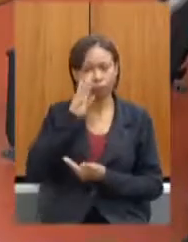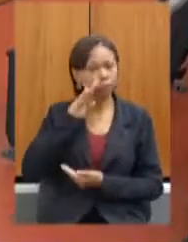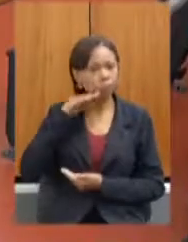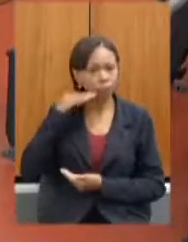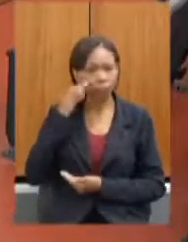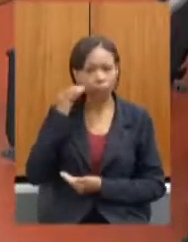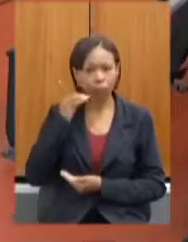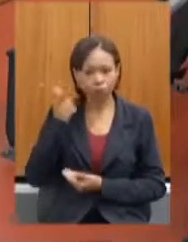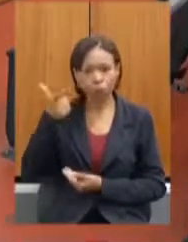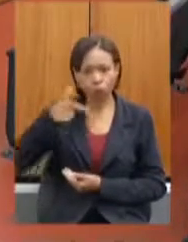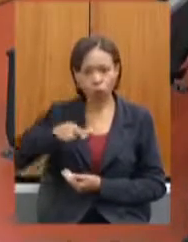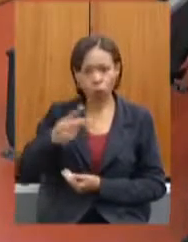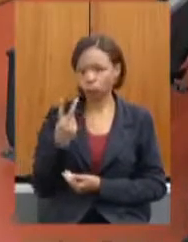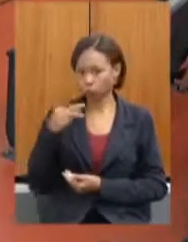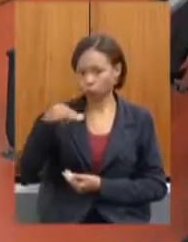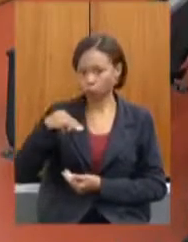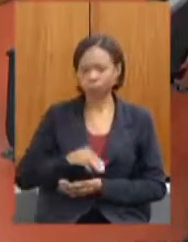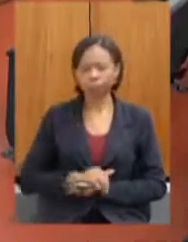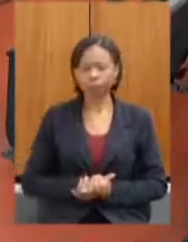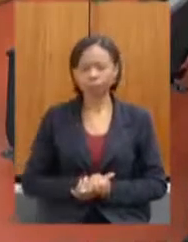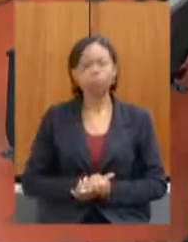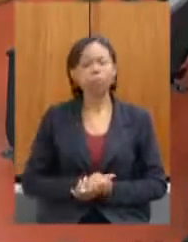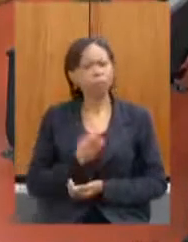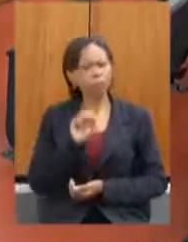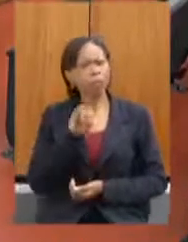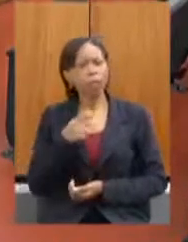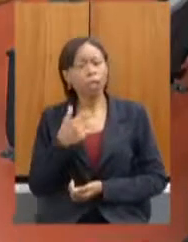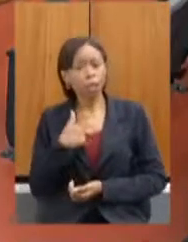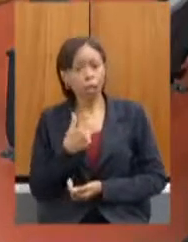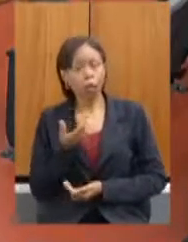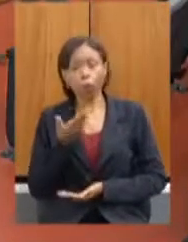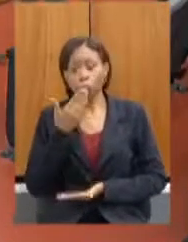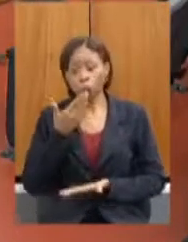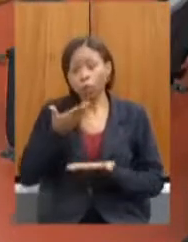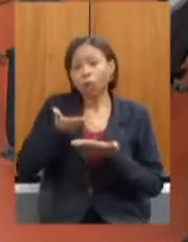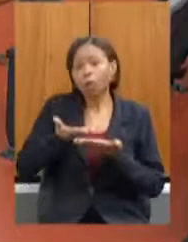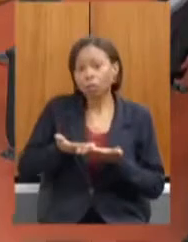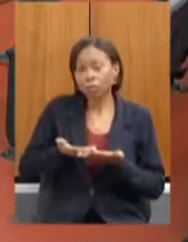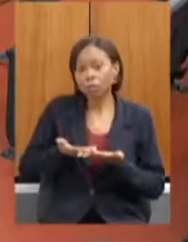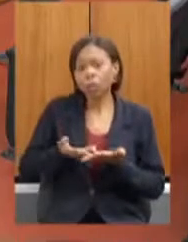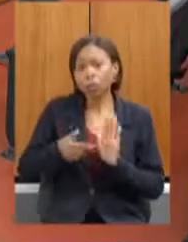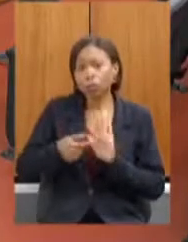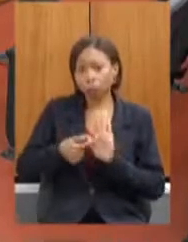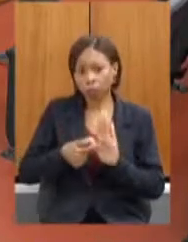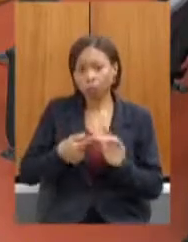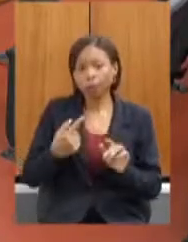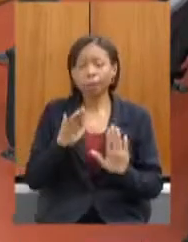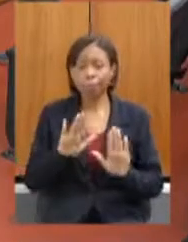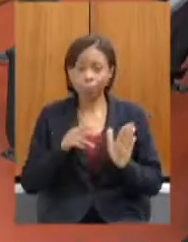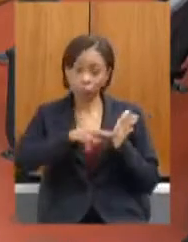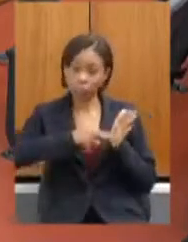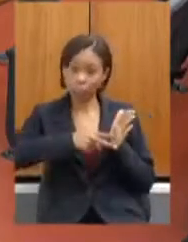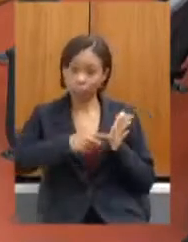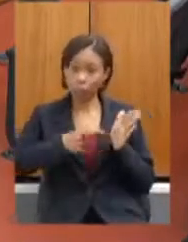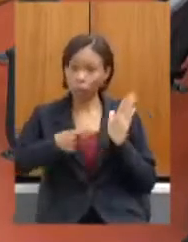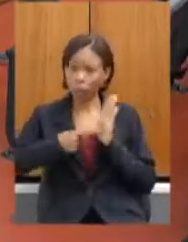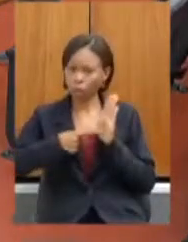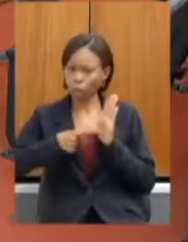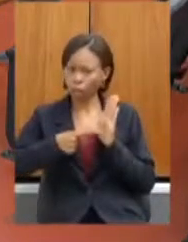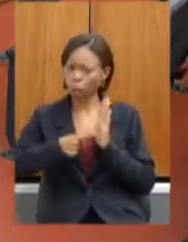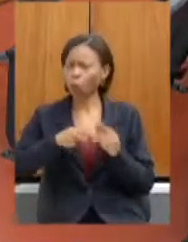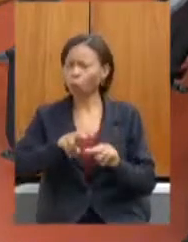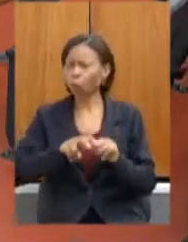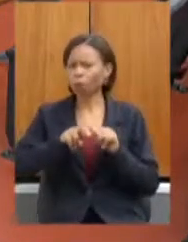Beatriz o mais dois minutos eu apresentei um requerimento Presidente o que o sindicato denuncia é a testagem